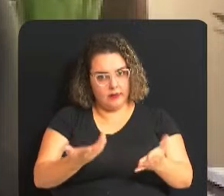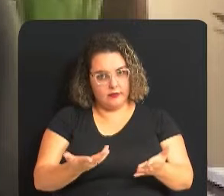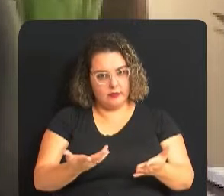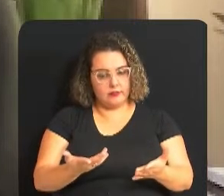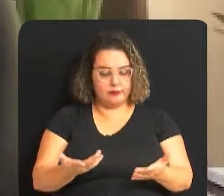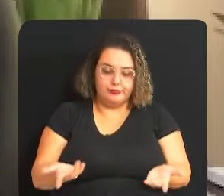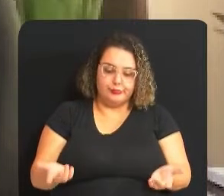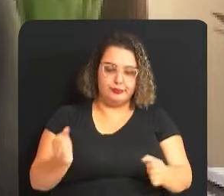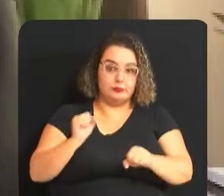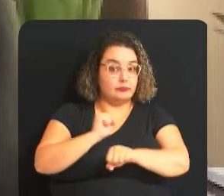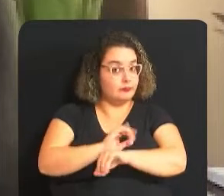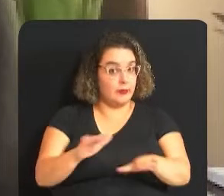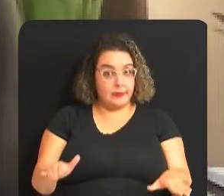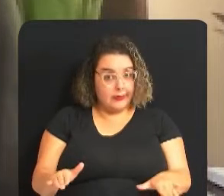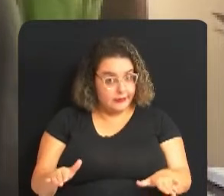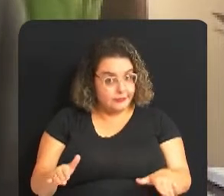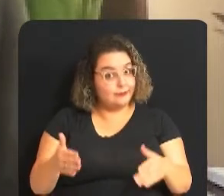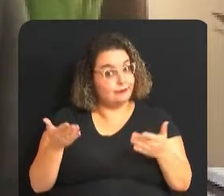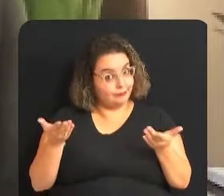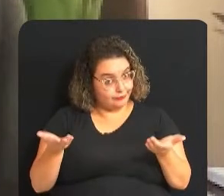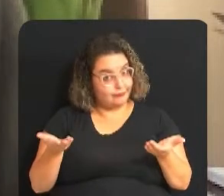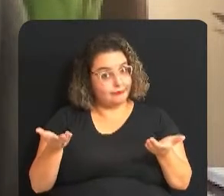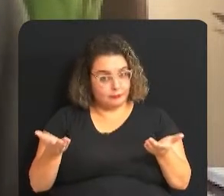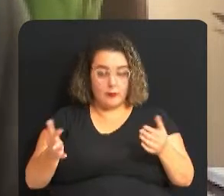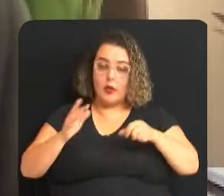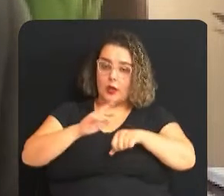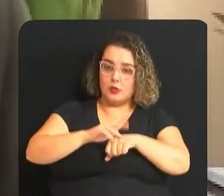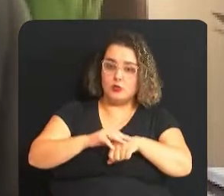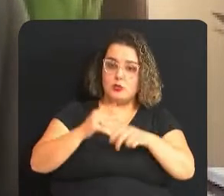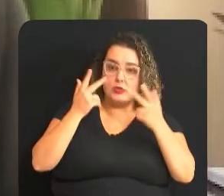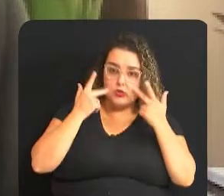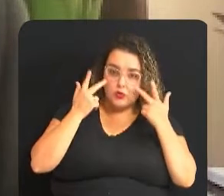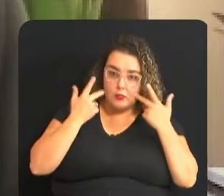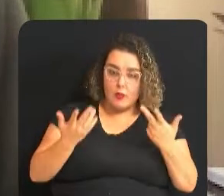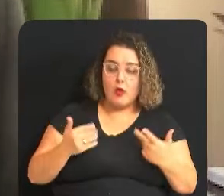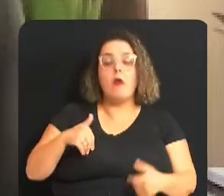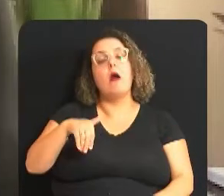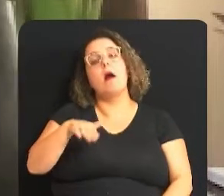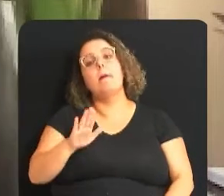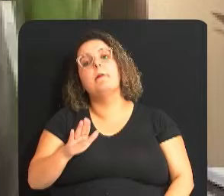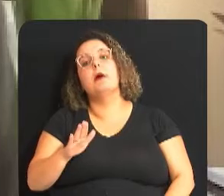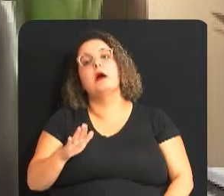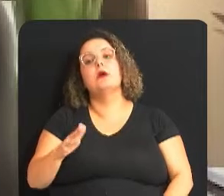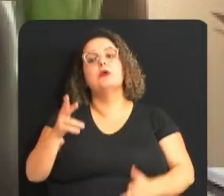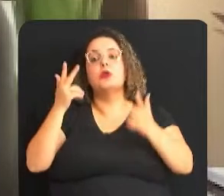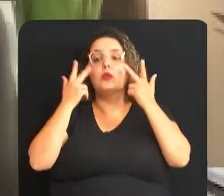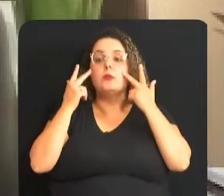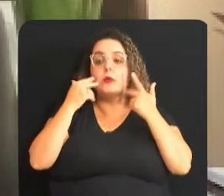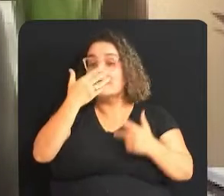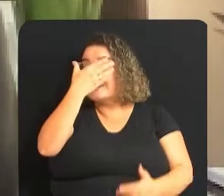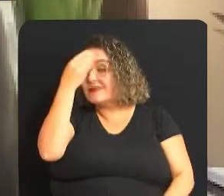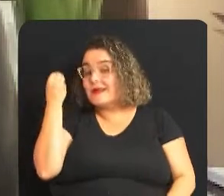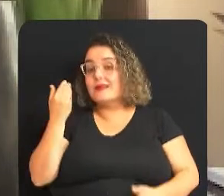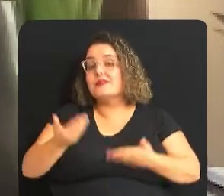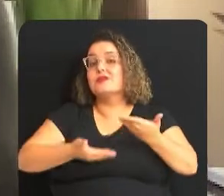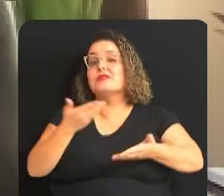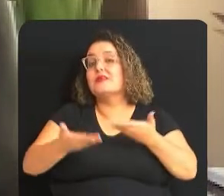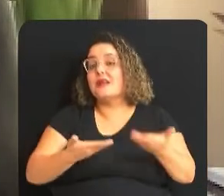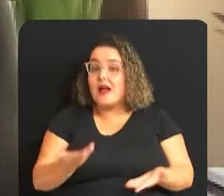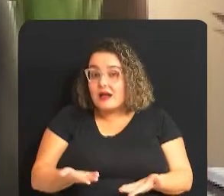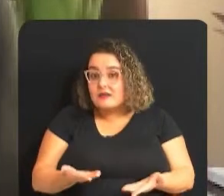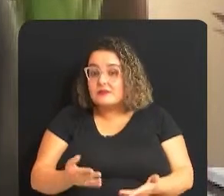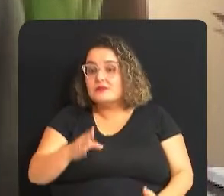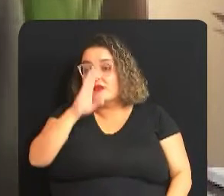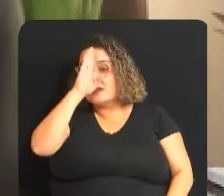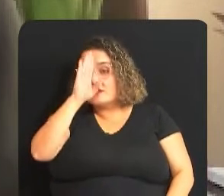rua qualquer dia. Então, as doenças mais comuns são as mais comuns que a gente esquece de tratar. E principalmente esquece